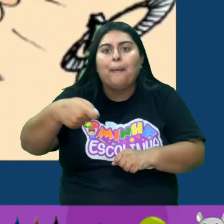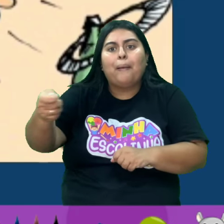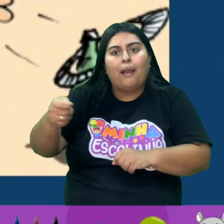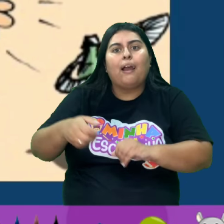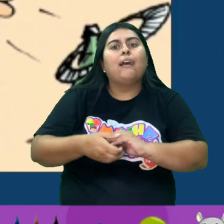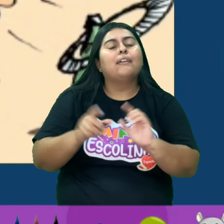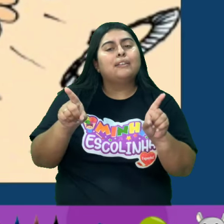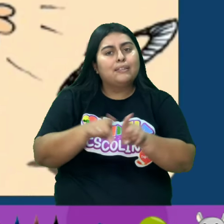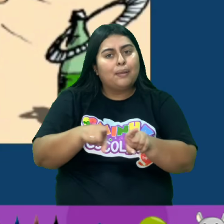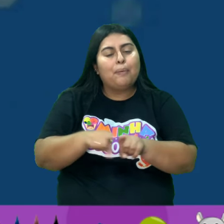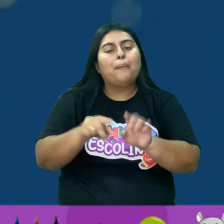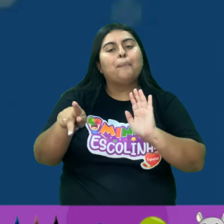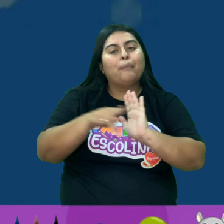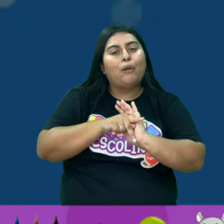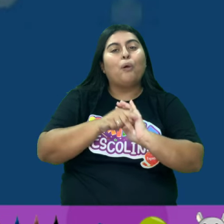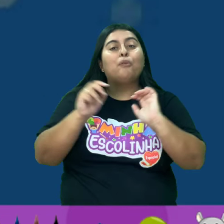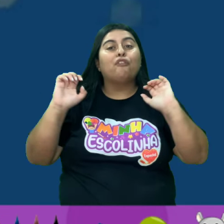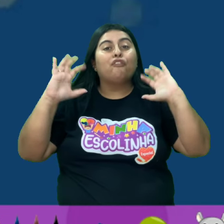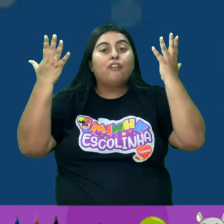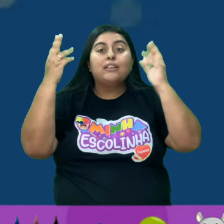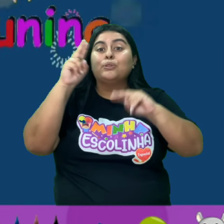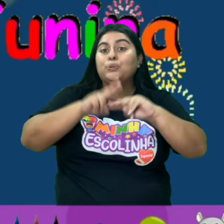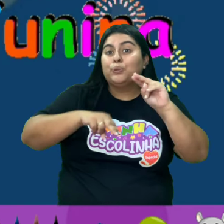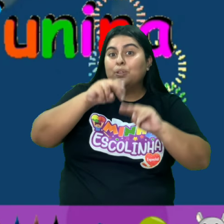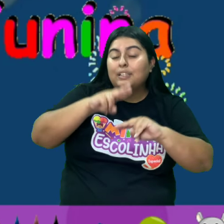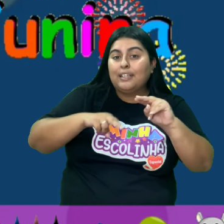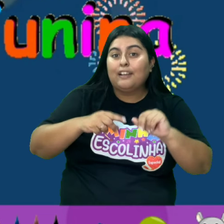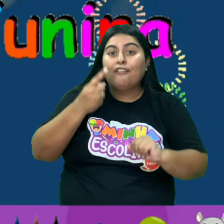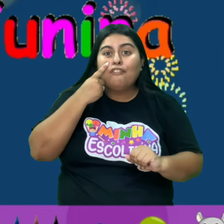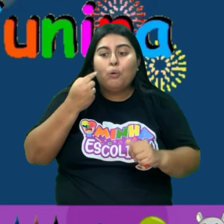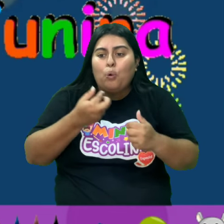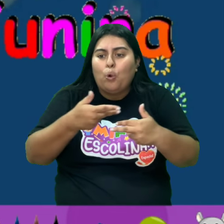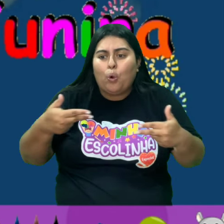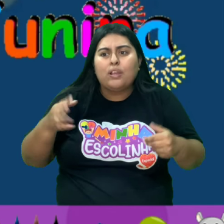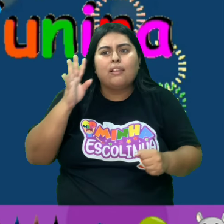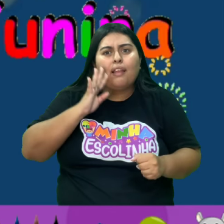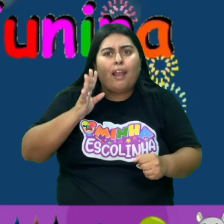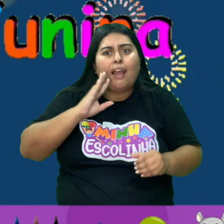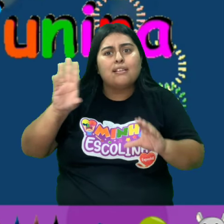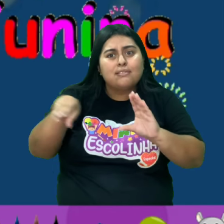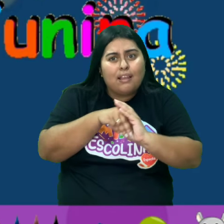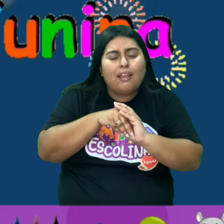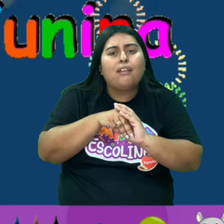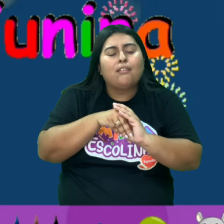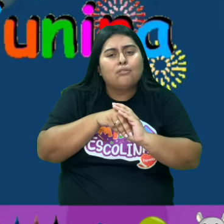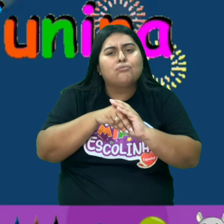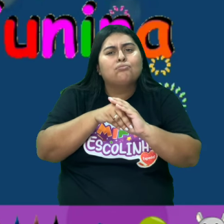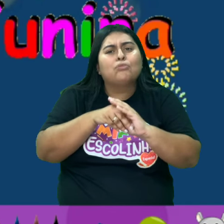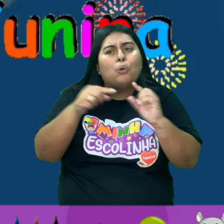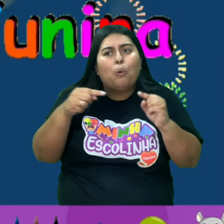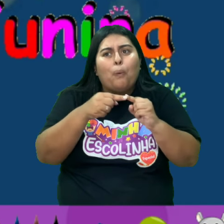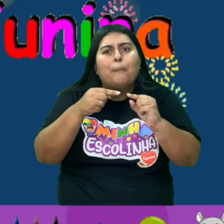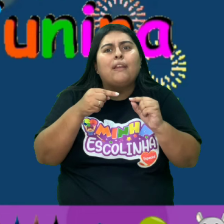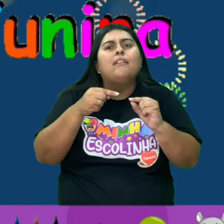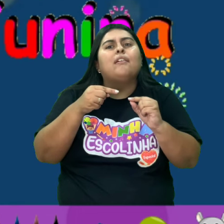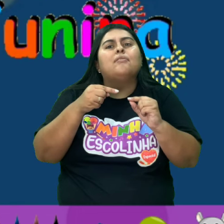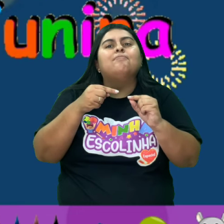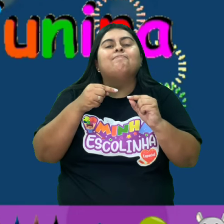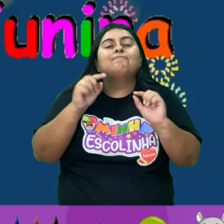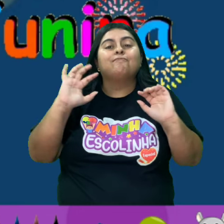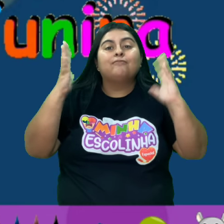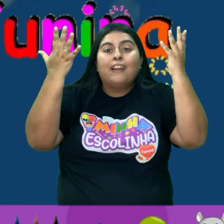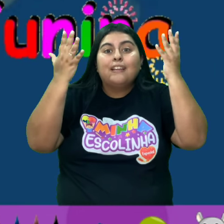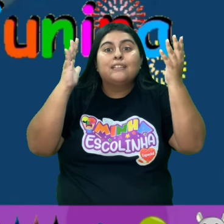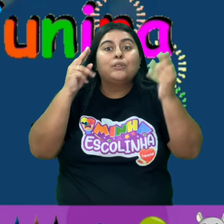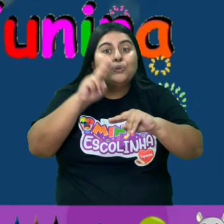Olha outra brincadeira junina. Quantas coisas legais existem nessa festa, hein? Eu